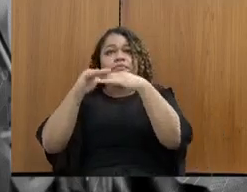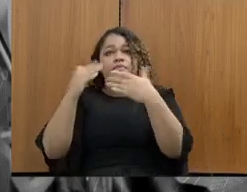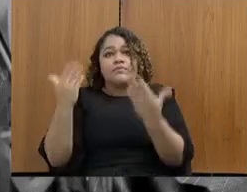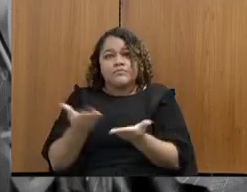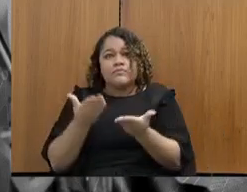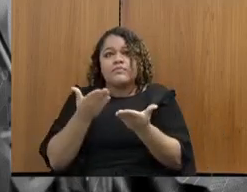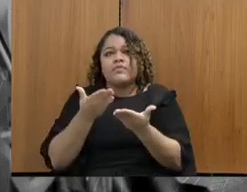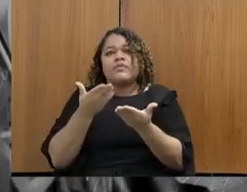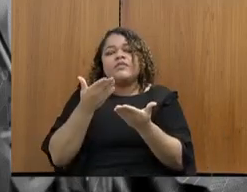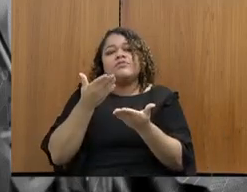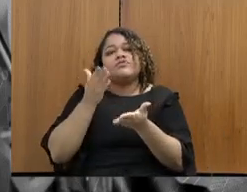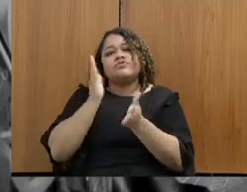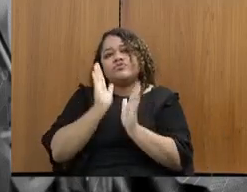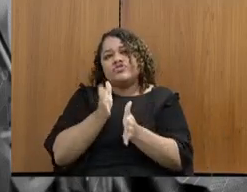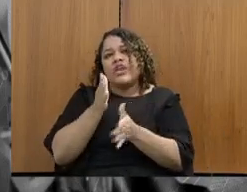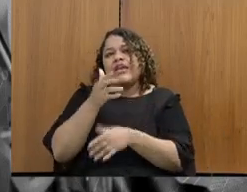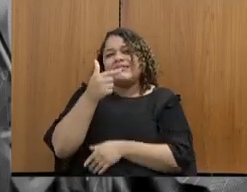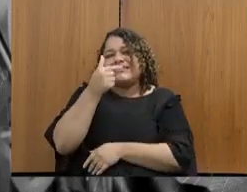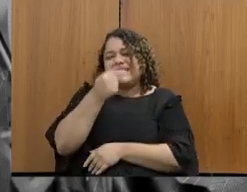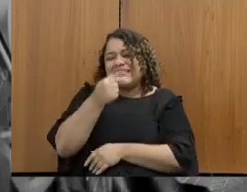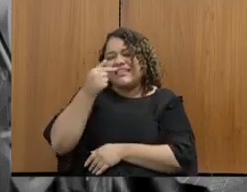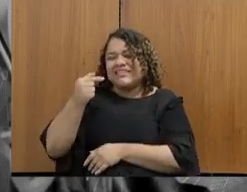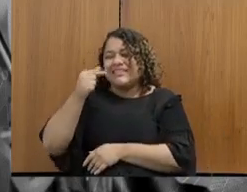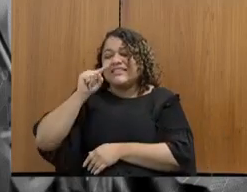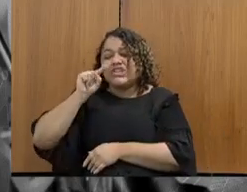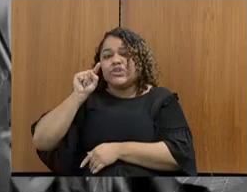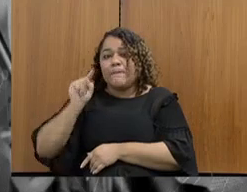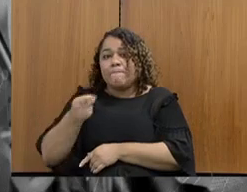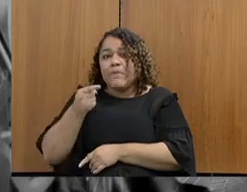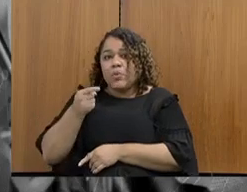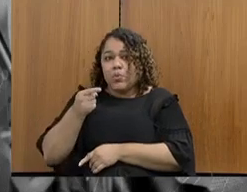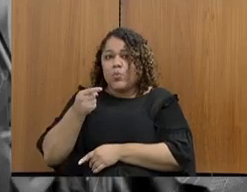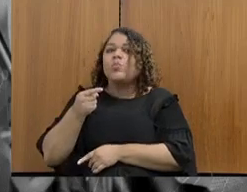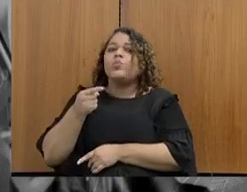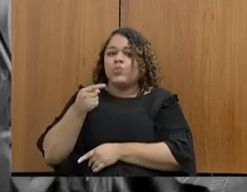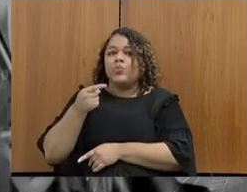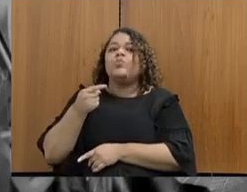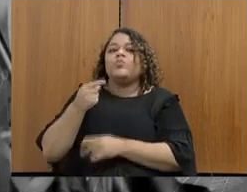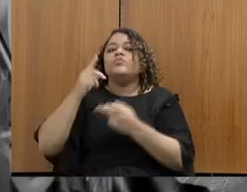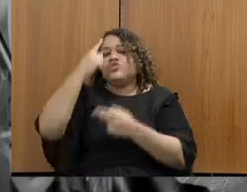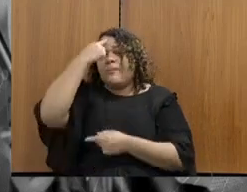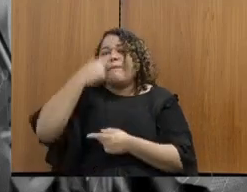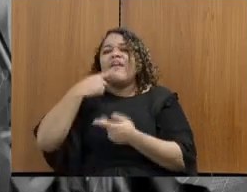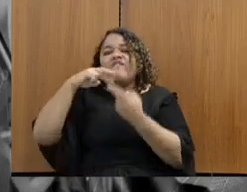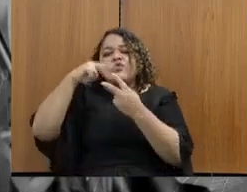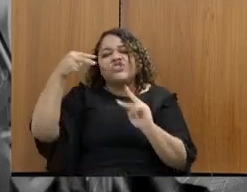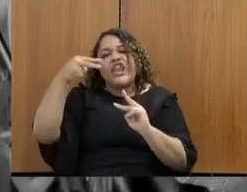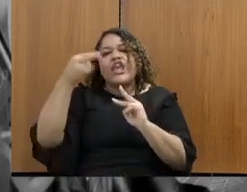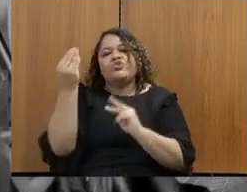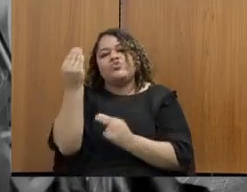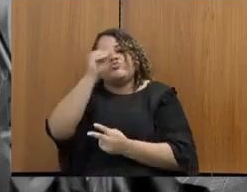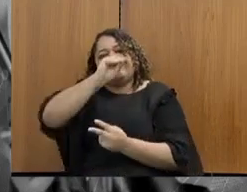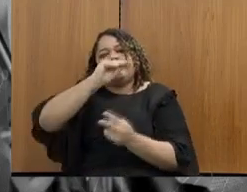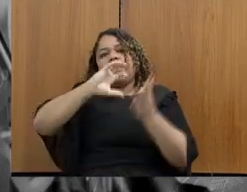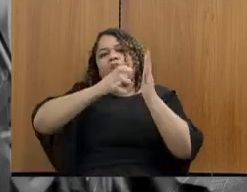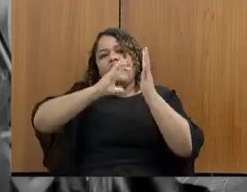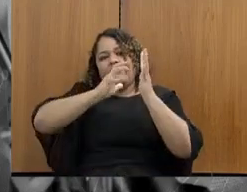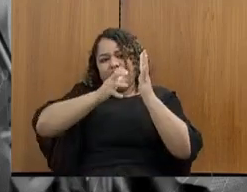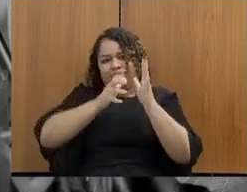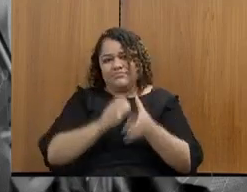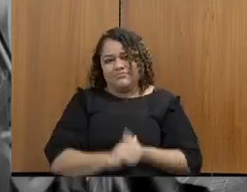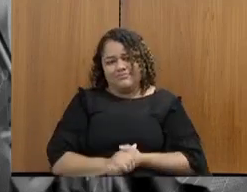é 77 mil inserções né de perfis genéticos o banco de dados então isso né